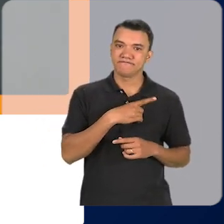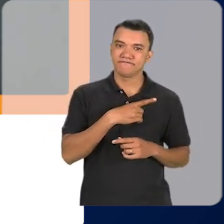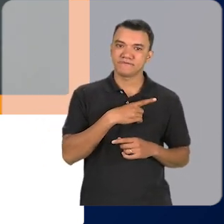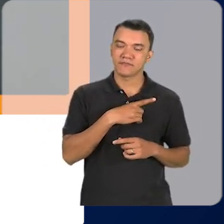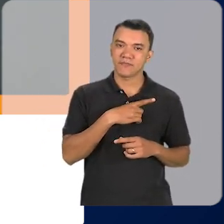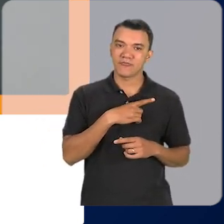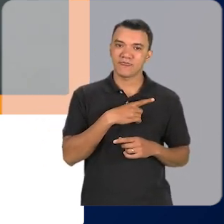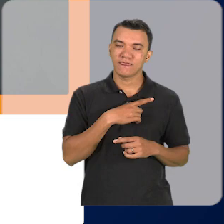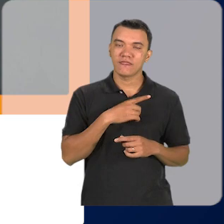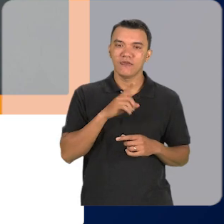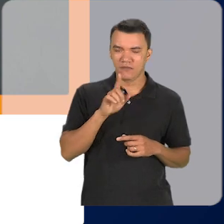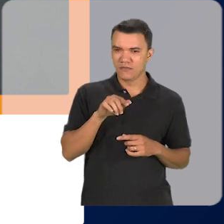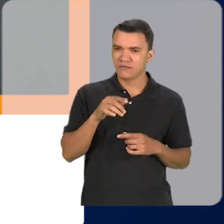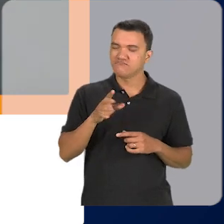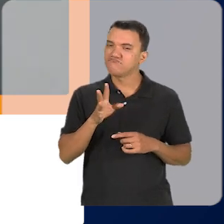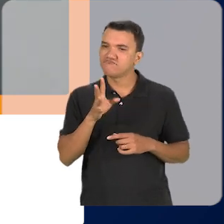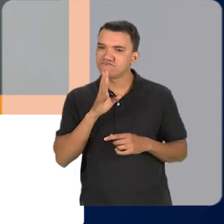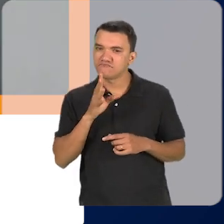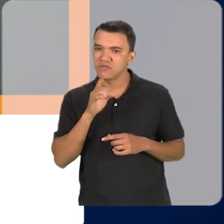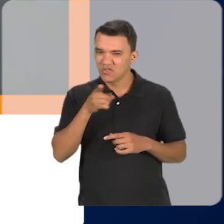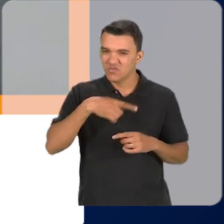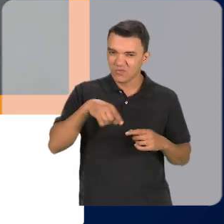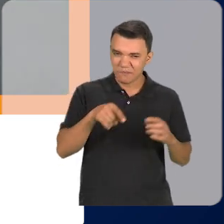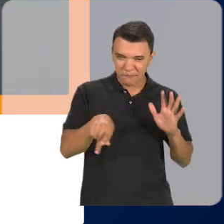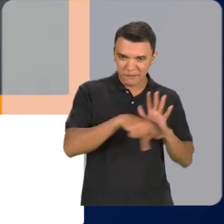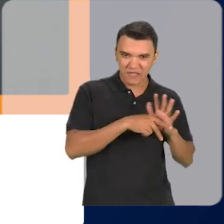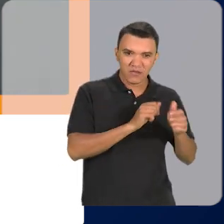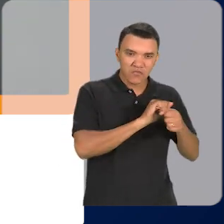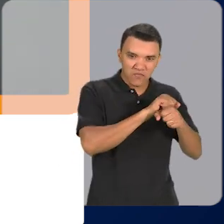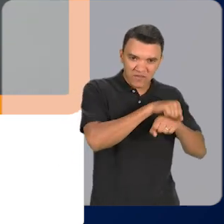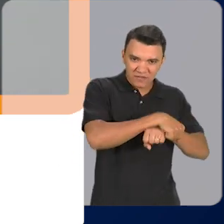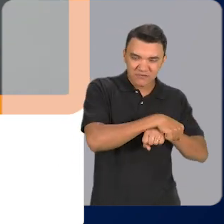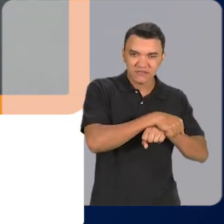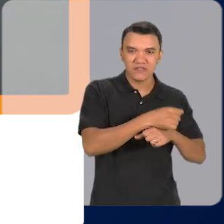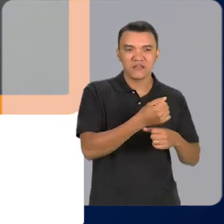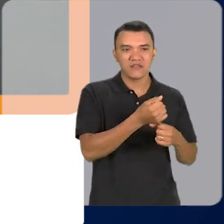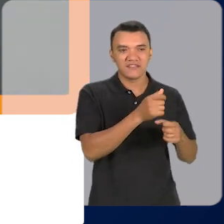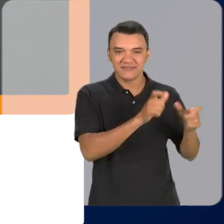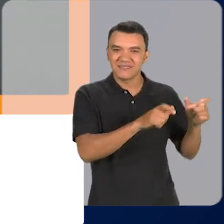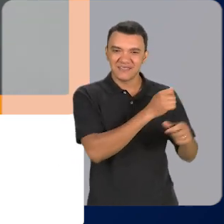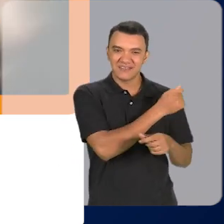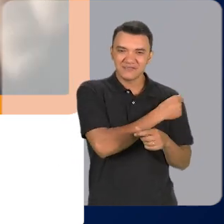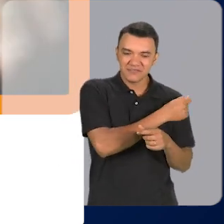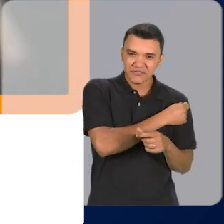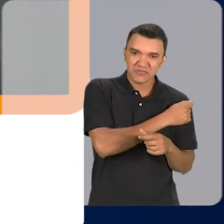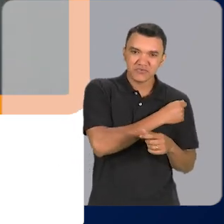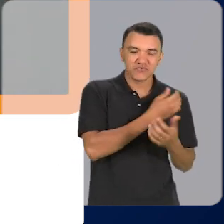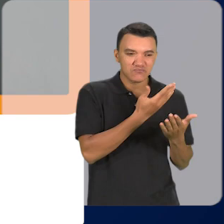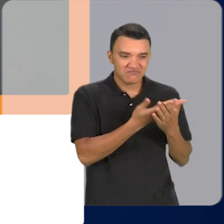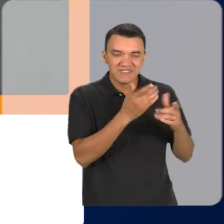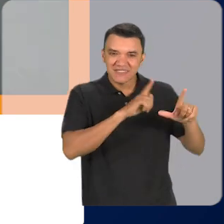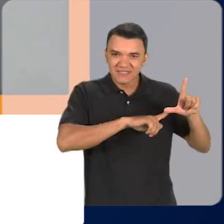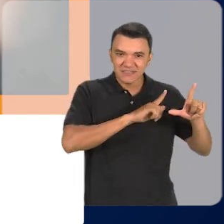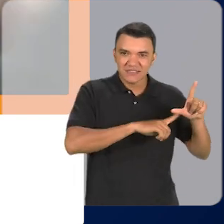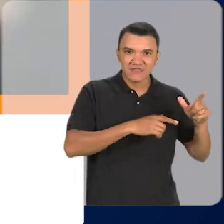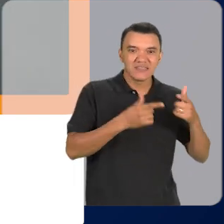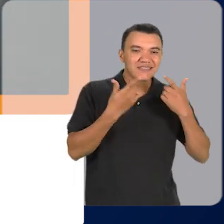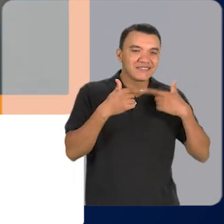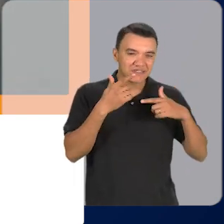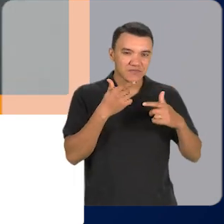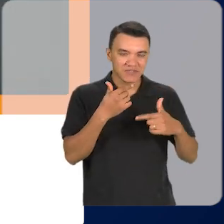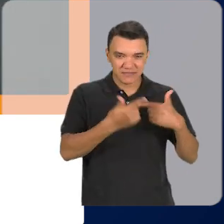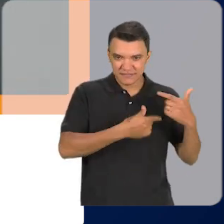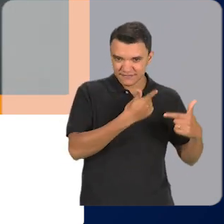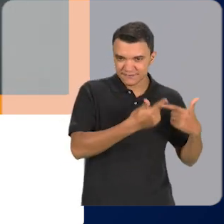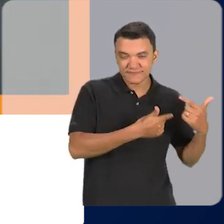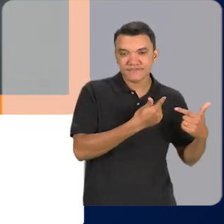não seja esse conhecimento que nós, da academia, temos, que os estudantes de letras têm, dos linguistas